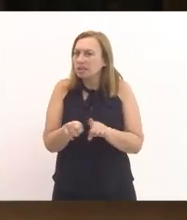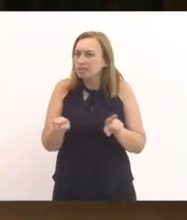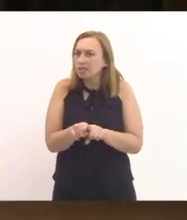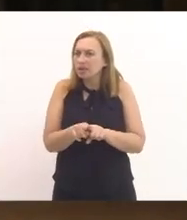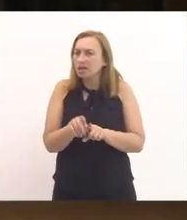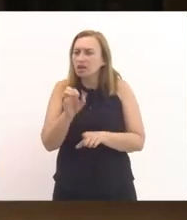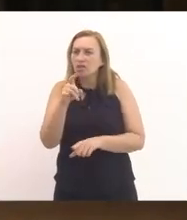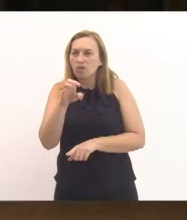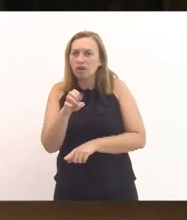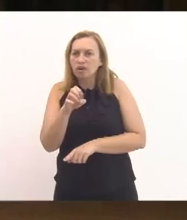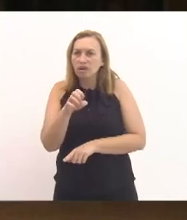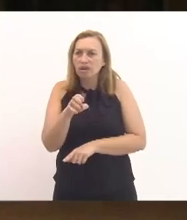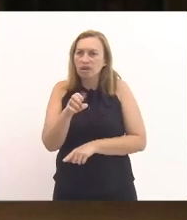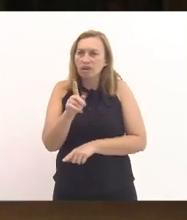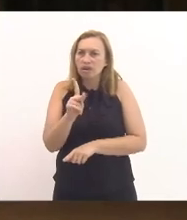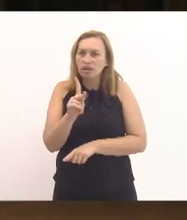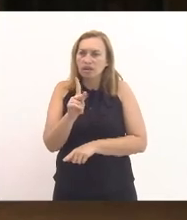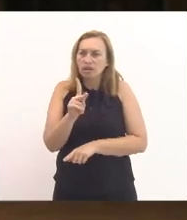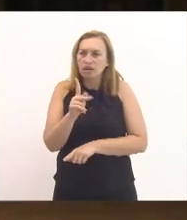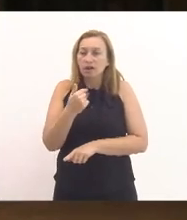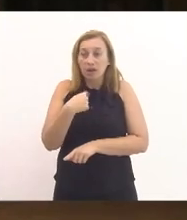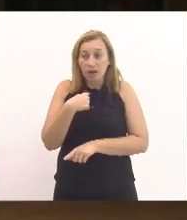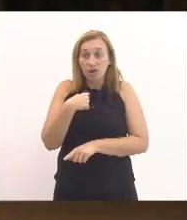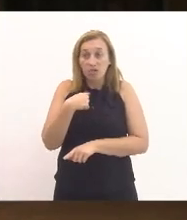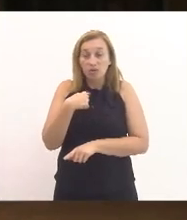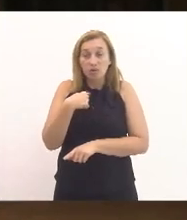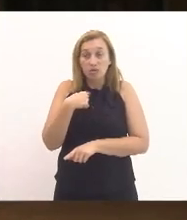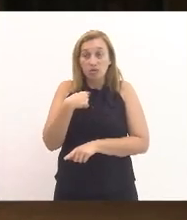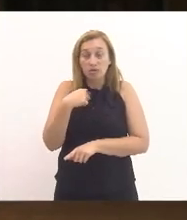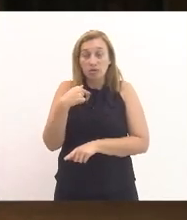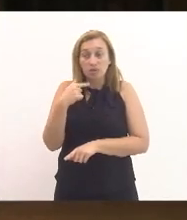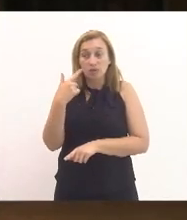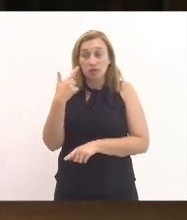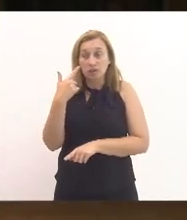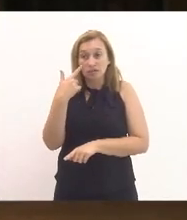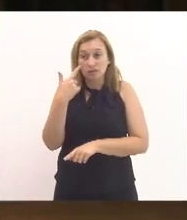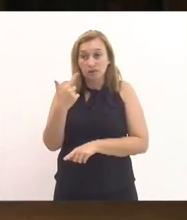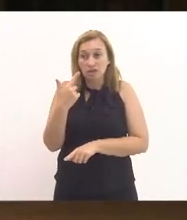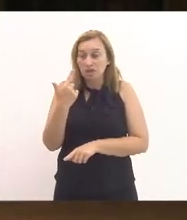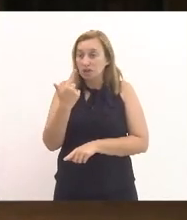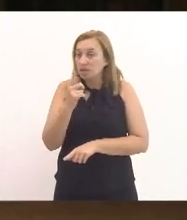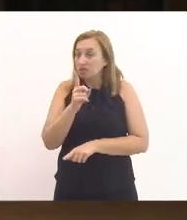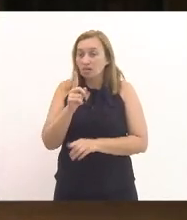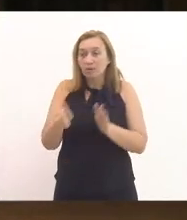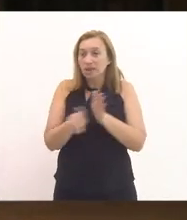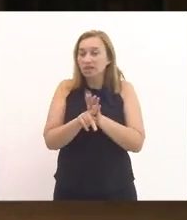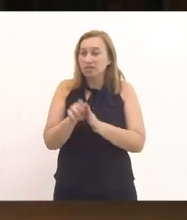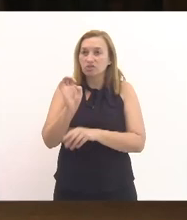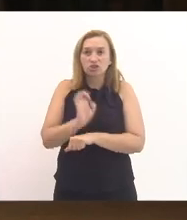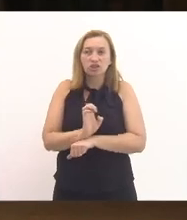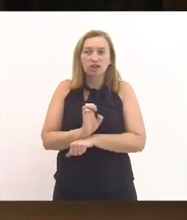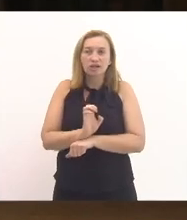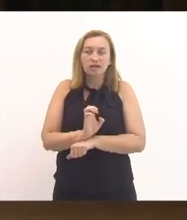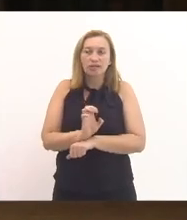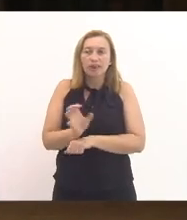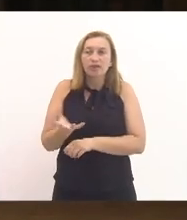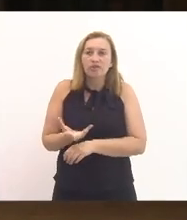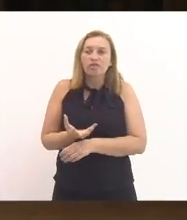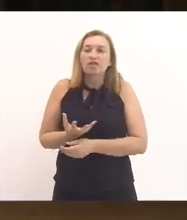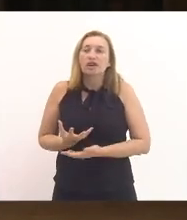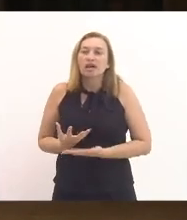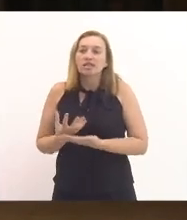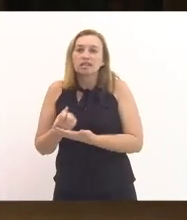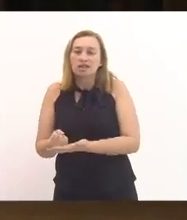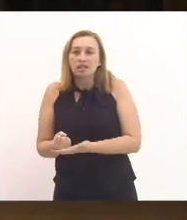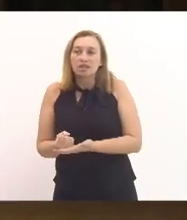essas glote e eu que descobri isso ainda não é do estado ela foi adquirida pela